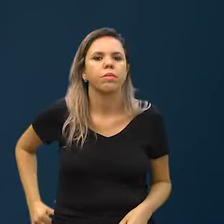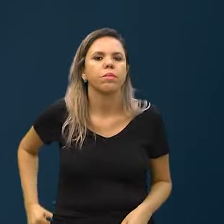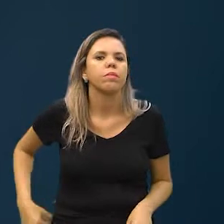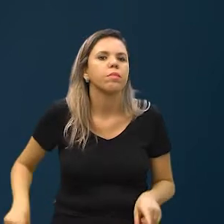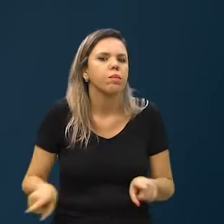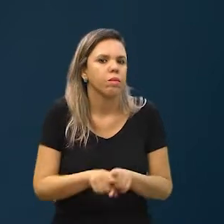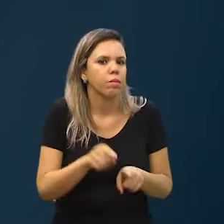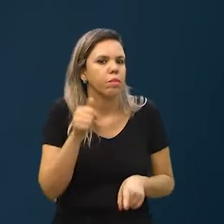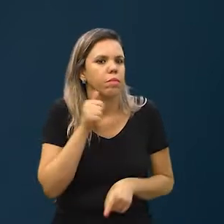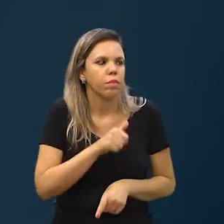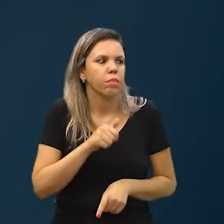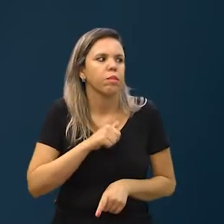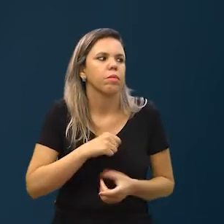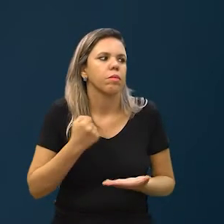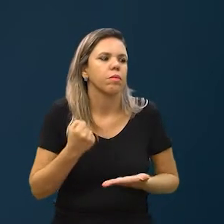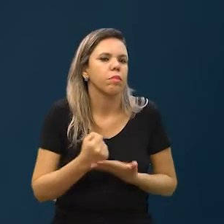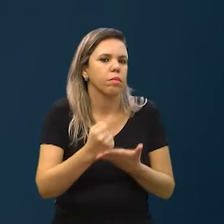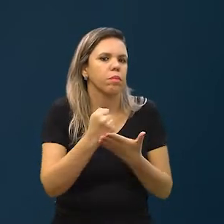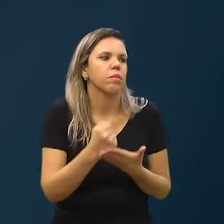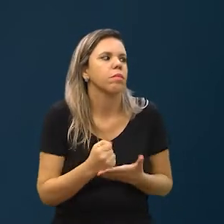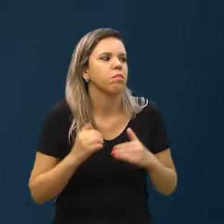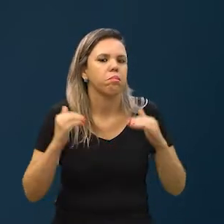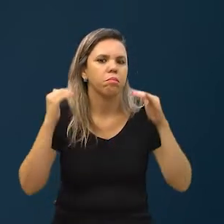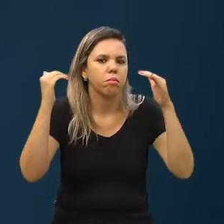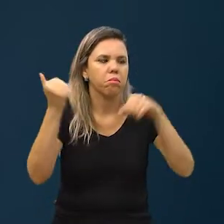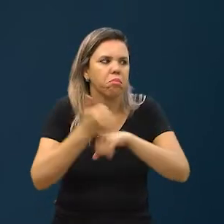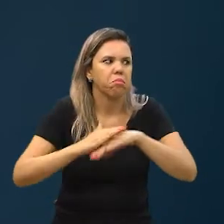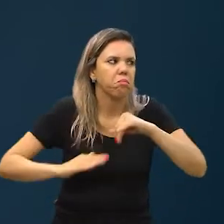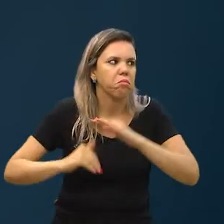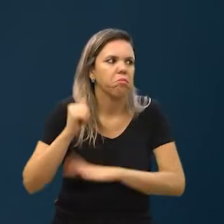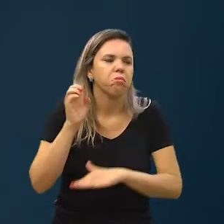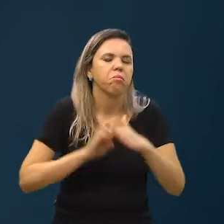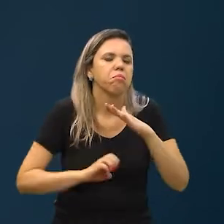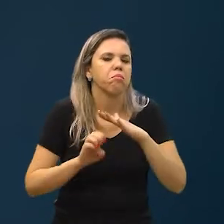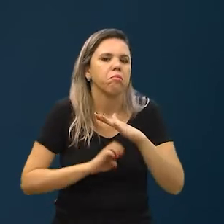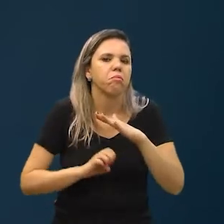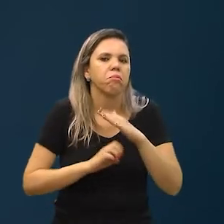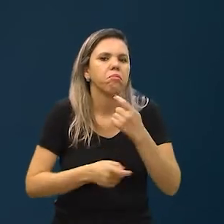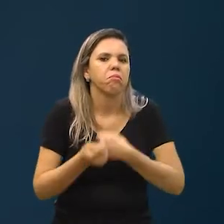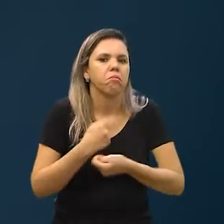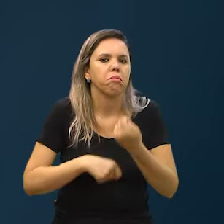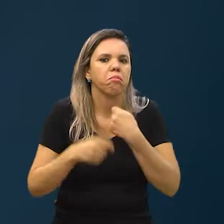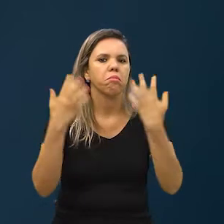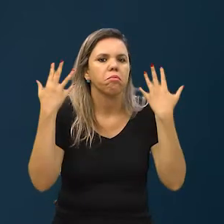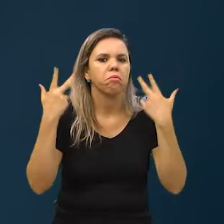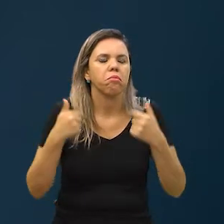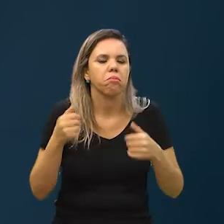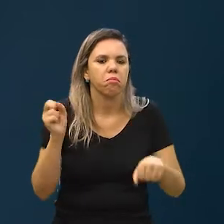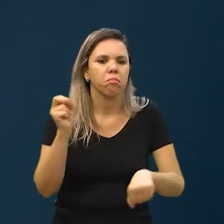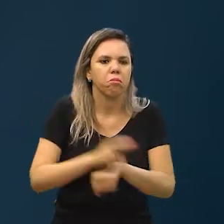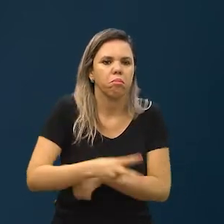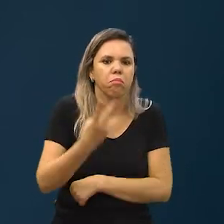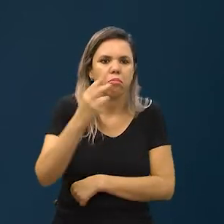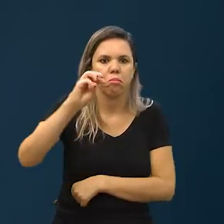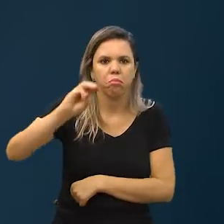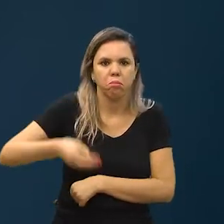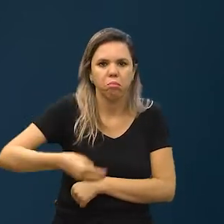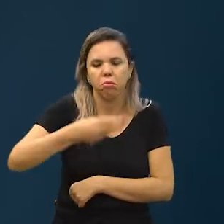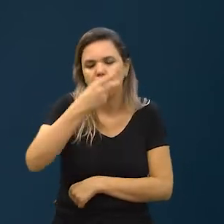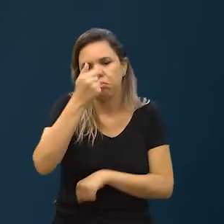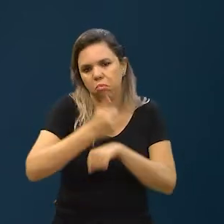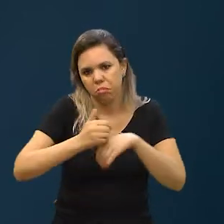tem também as mulheres colaboradoras, que são as grandes profissionais aí nas empresas do agro, né? Que o agro emprega quase 2 milhões